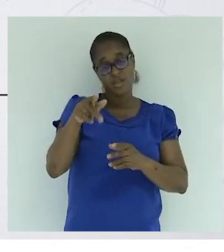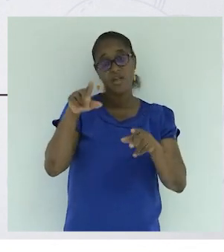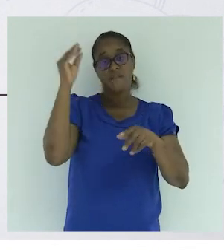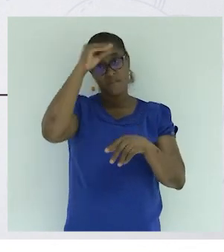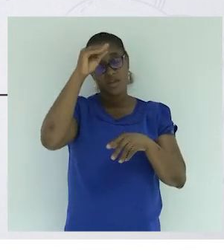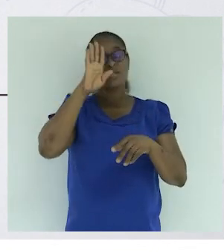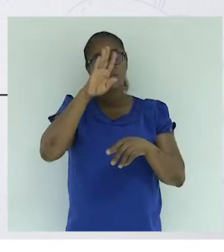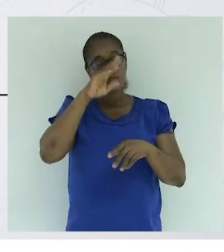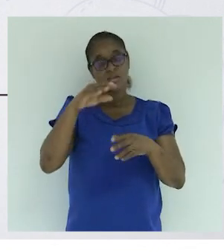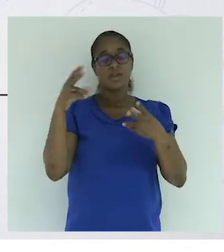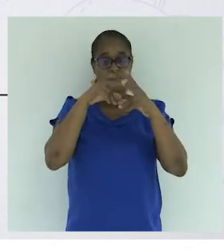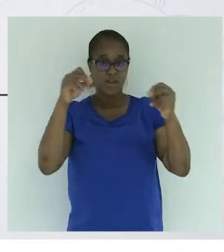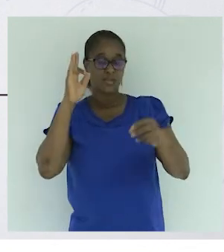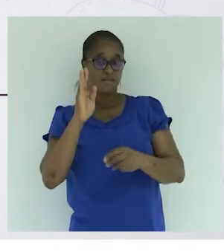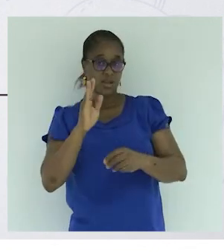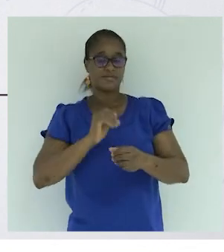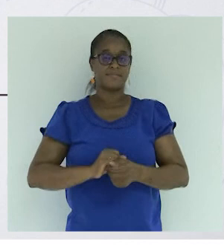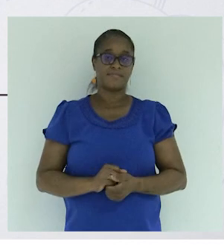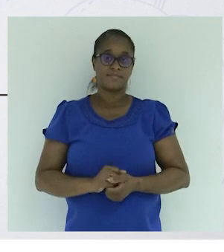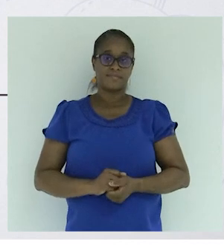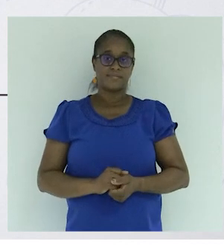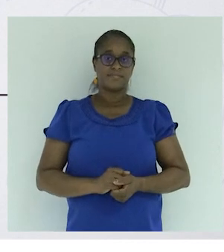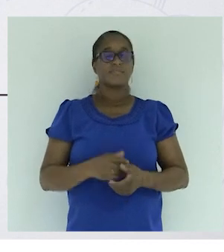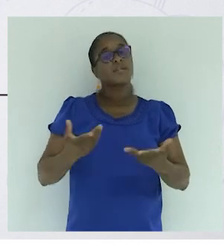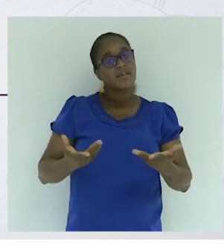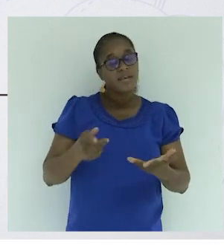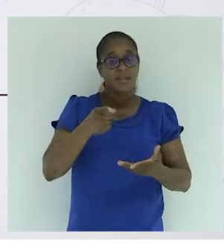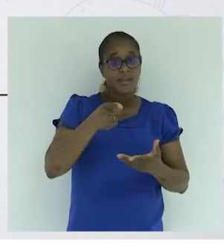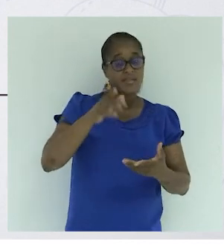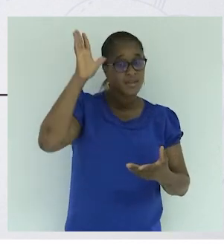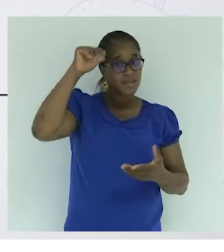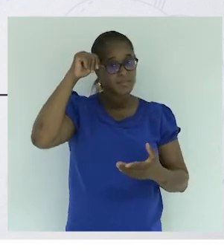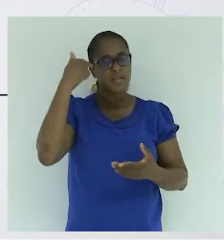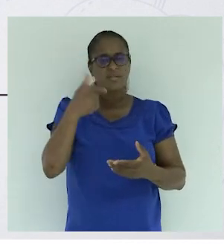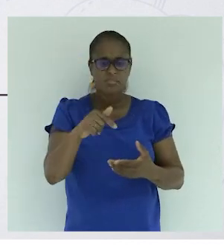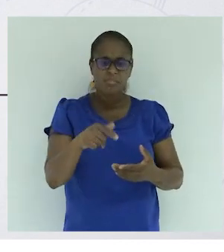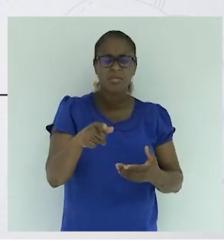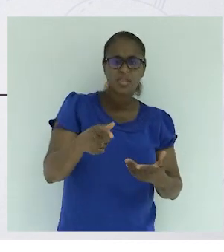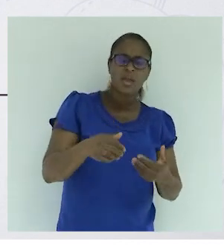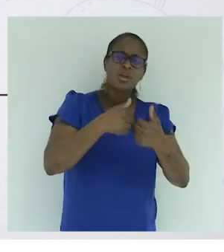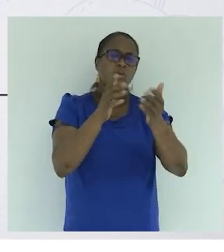caso a afirmação seja falsa. Esse animal encontra-se em